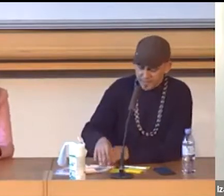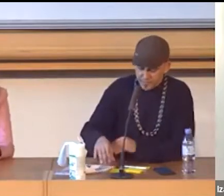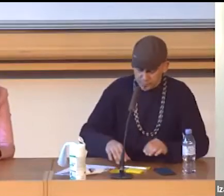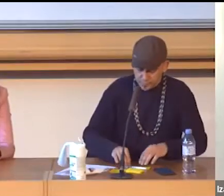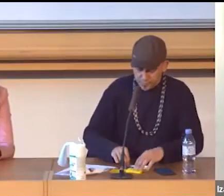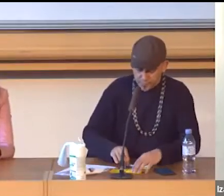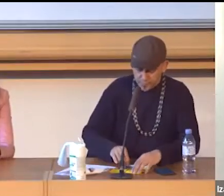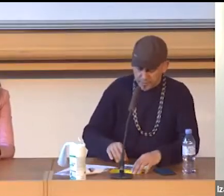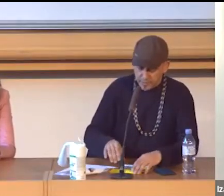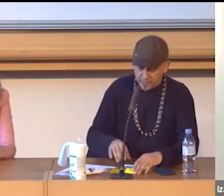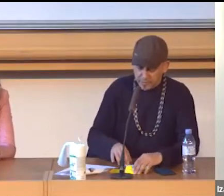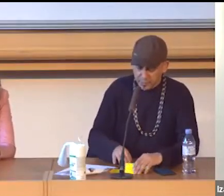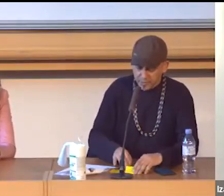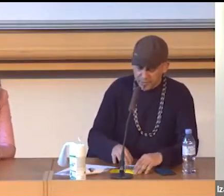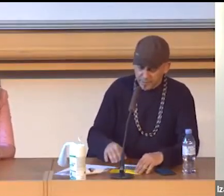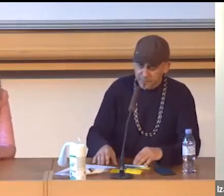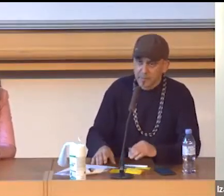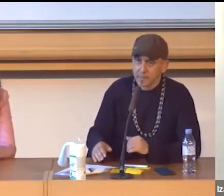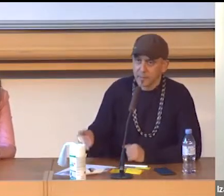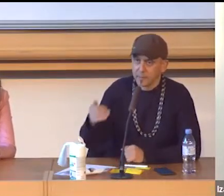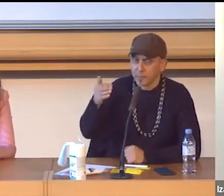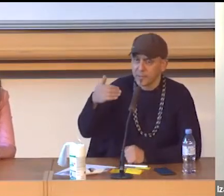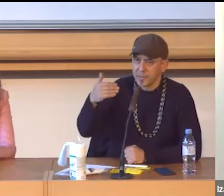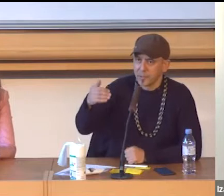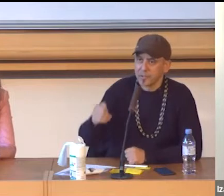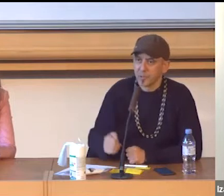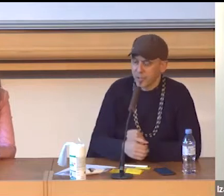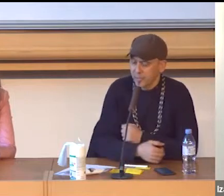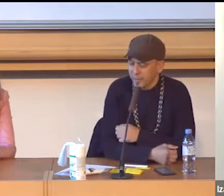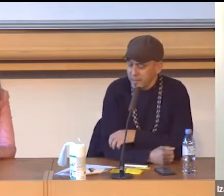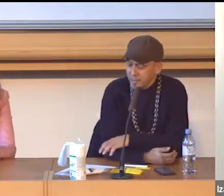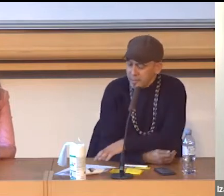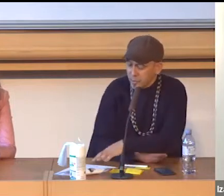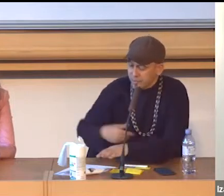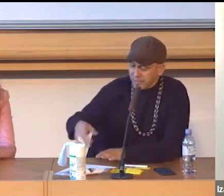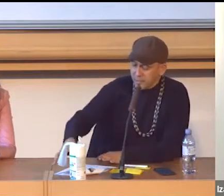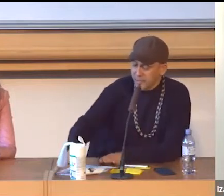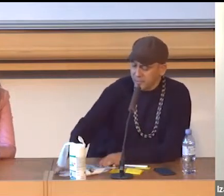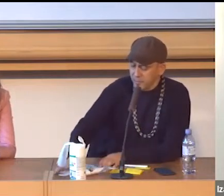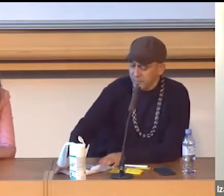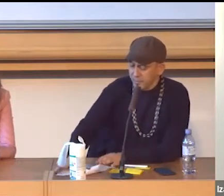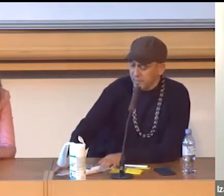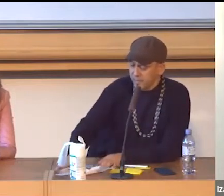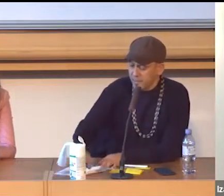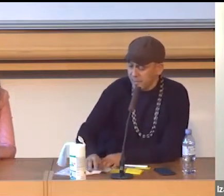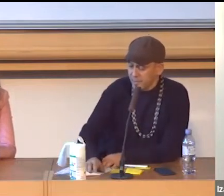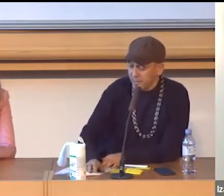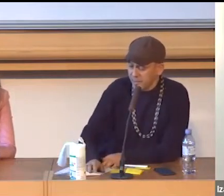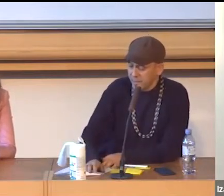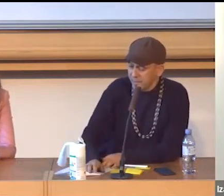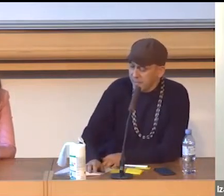Merci beaucoup pour cette intervention très claire et possibilité aussi d'échanger après. Donc, je vais passer immédiatement la parole